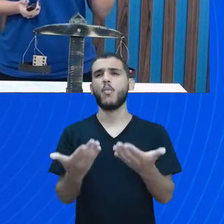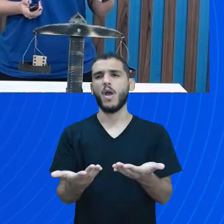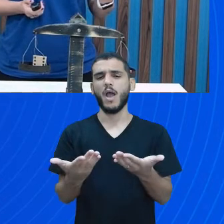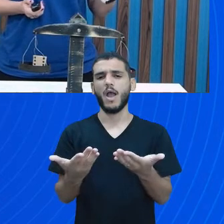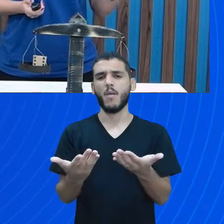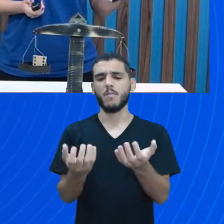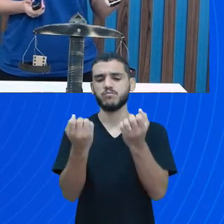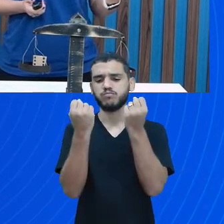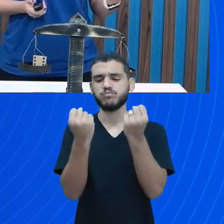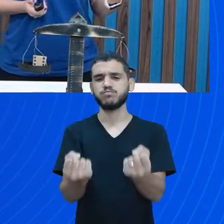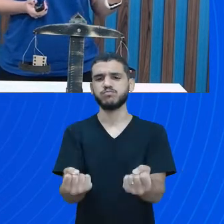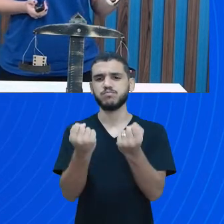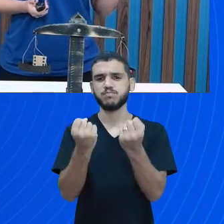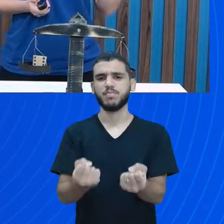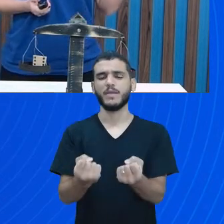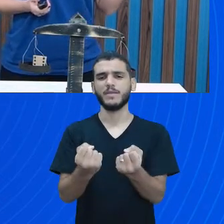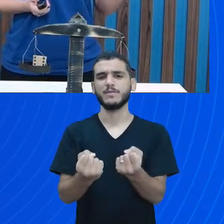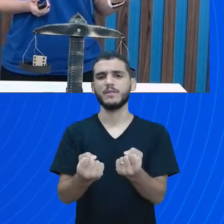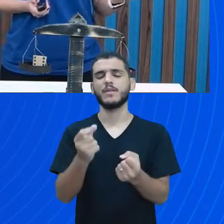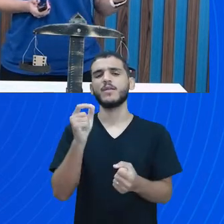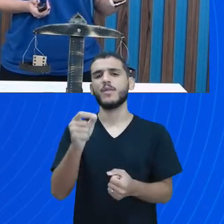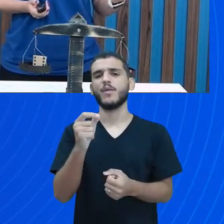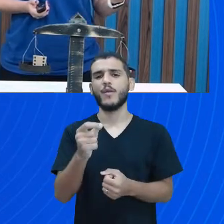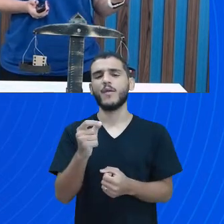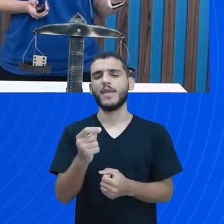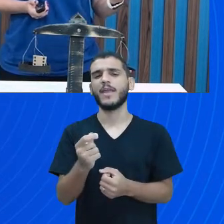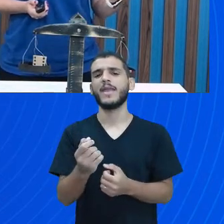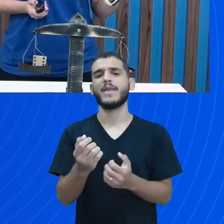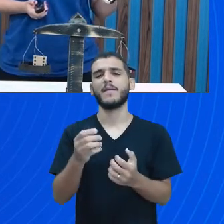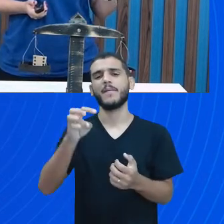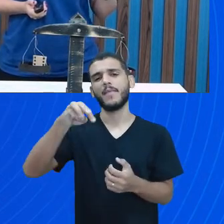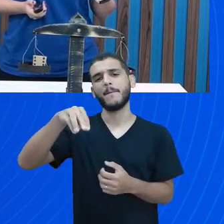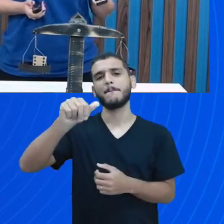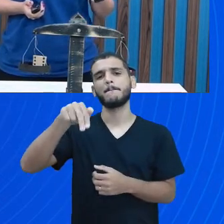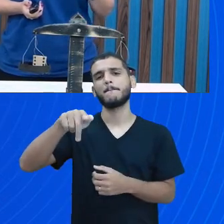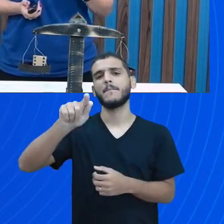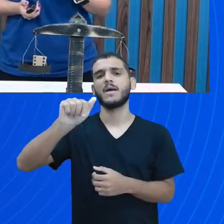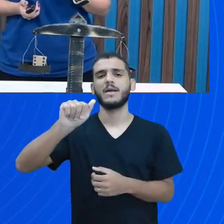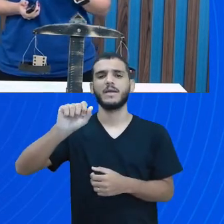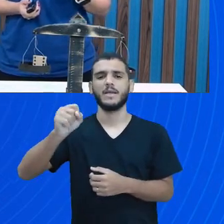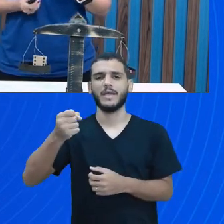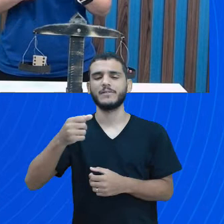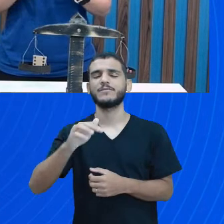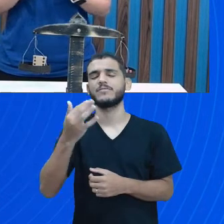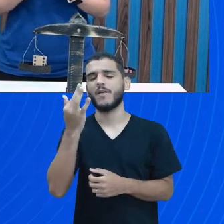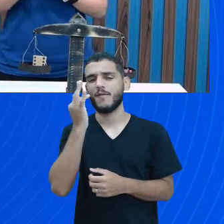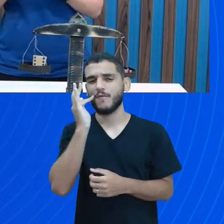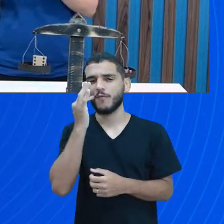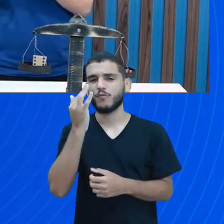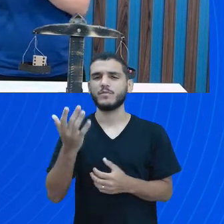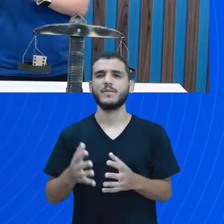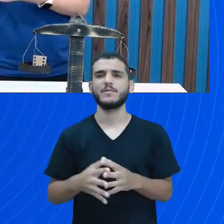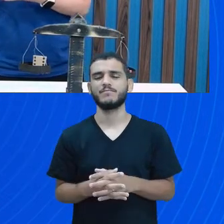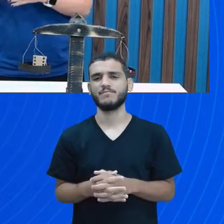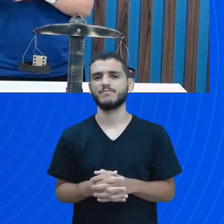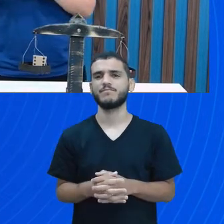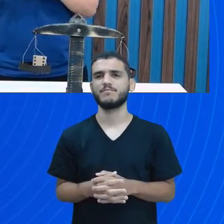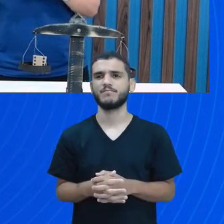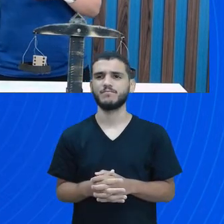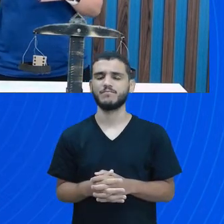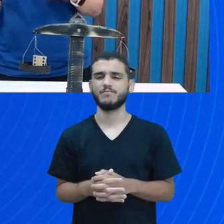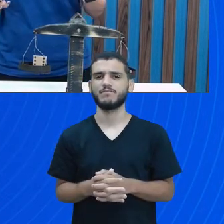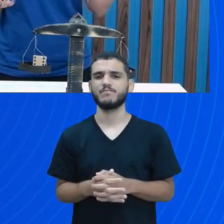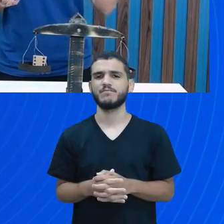Lembrando sempre que quando a gente está falando de massa, né, a gente está falando aqui da grandeza, massa, tem a ver com o peso